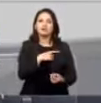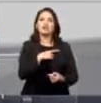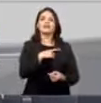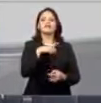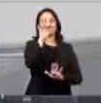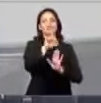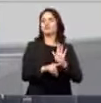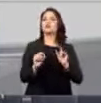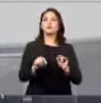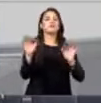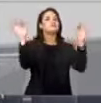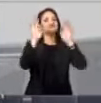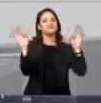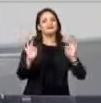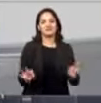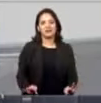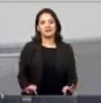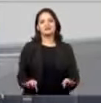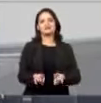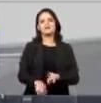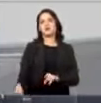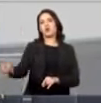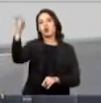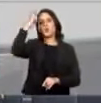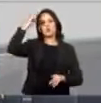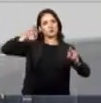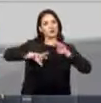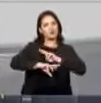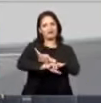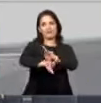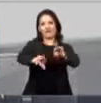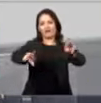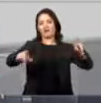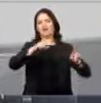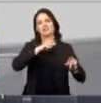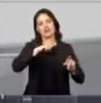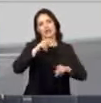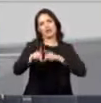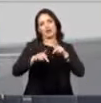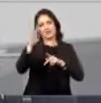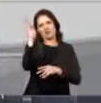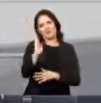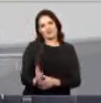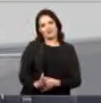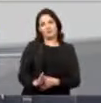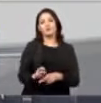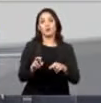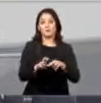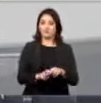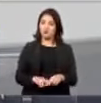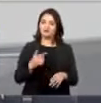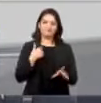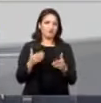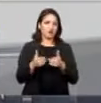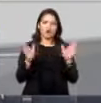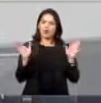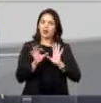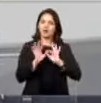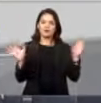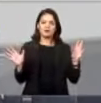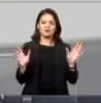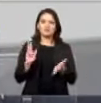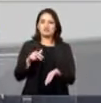felizes e felizes com a cultura tão diversificada do povo brasileiro. É por isso que nos colocamos à disposição e